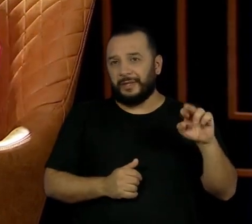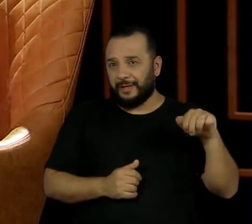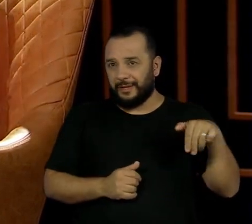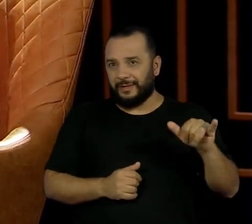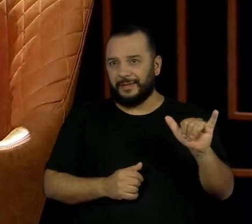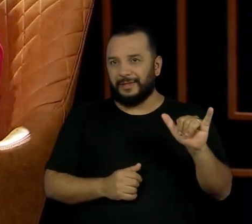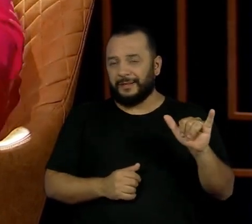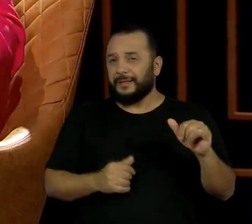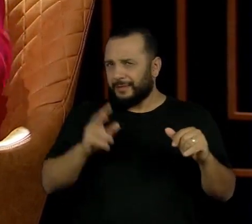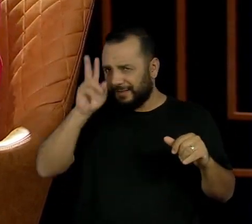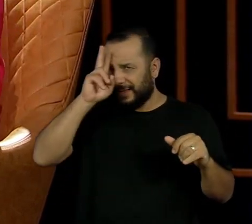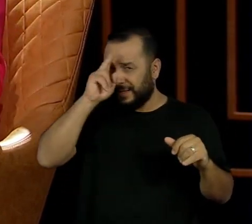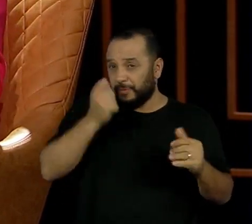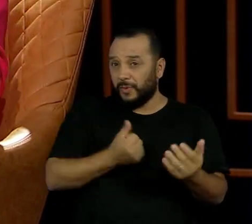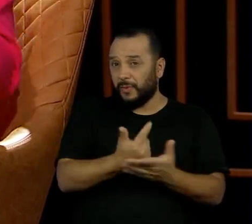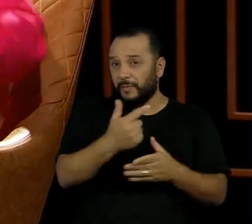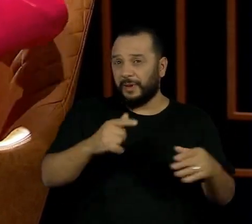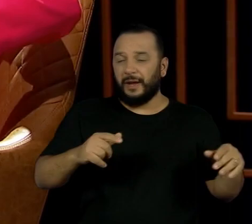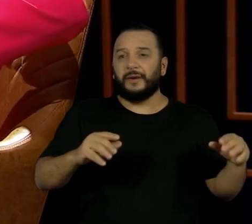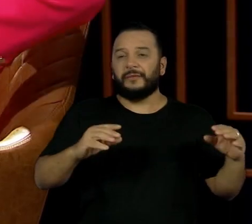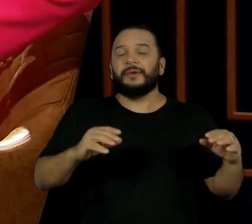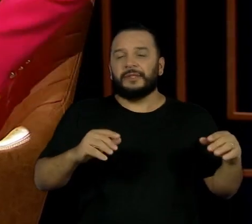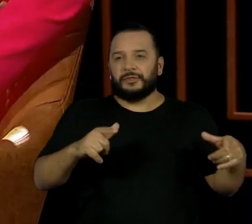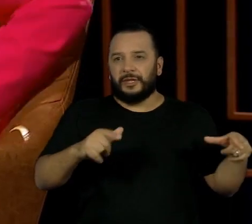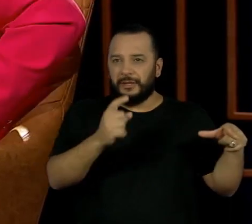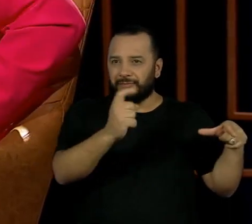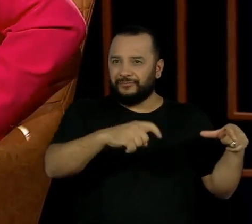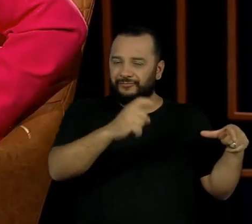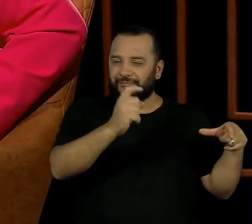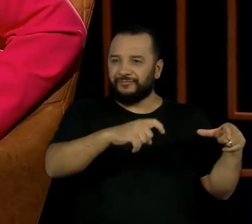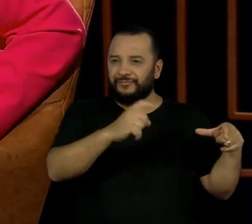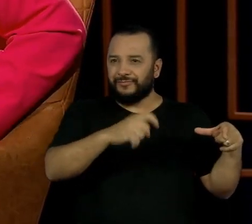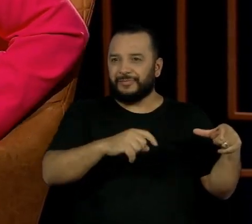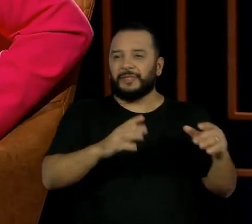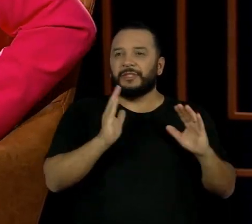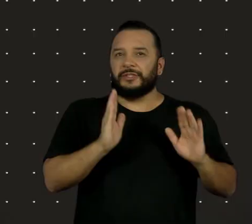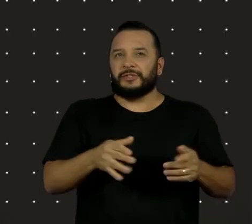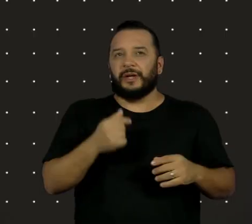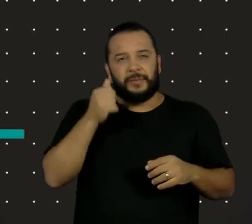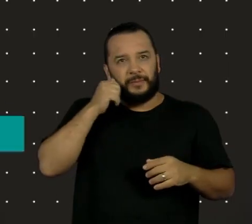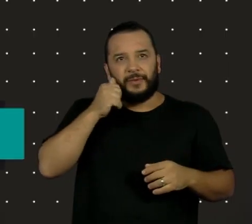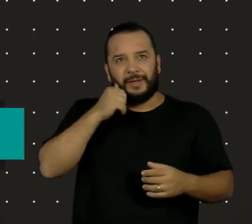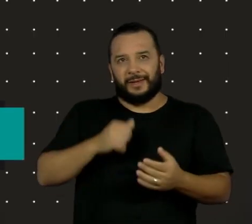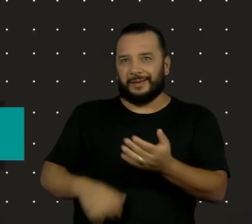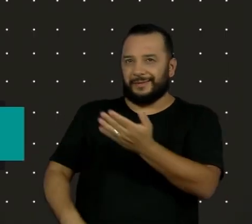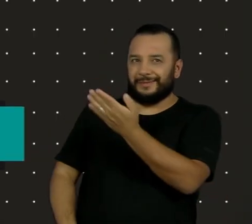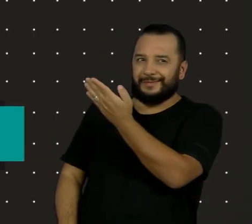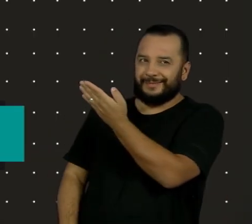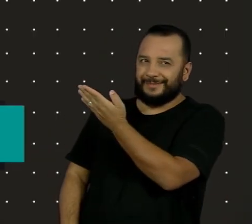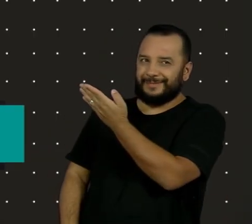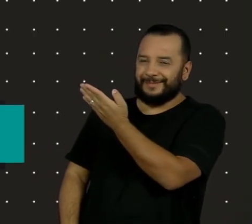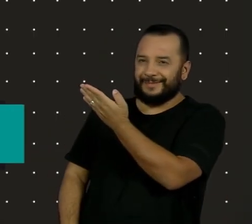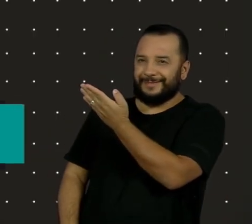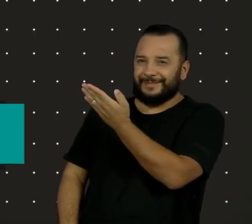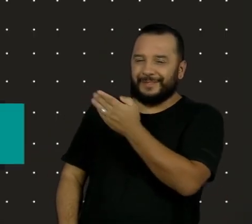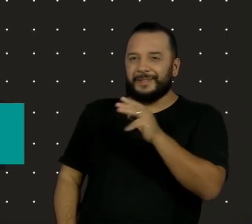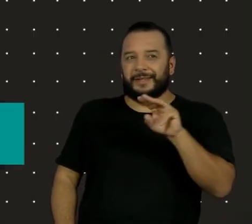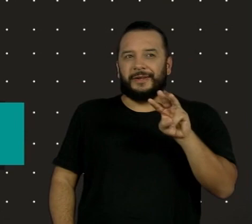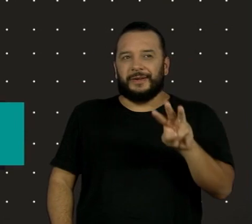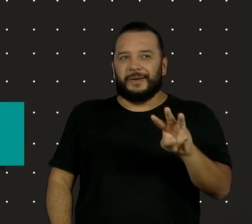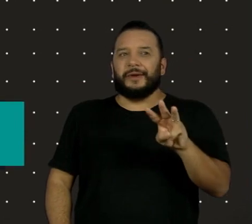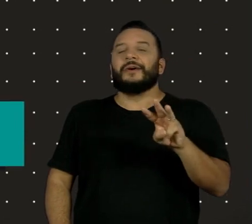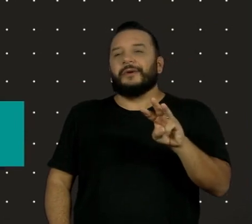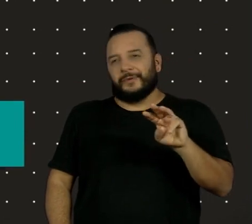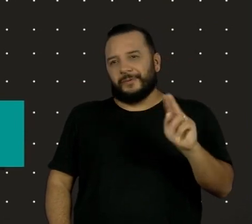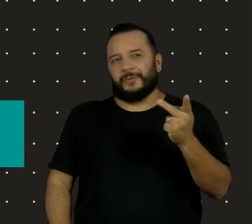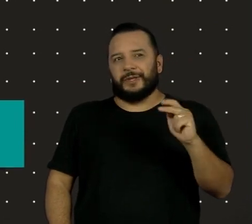usava vinil, né? A gente comprava vinil, e ali estava a Whitney, tipo, pá! Eu falei, gente, que mulher é essa? E